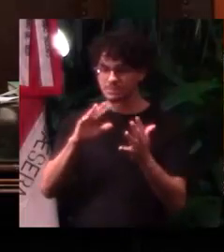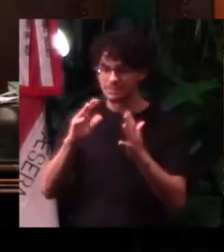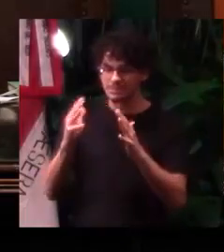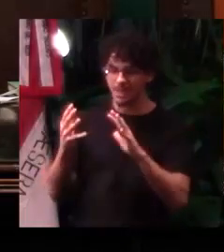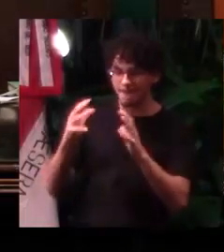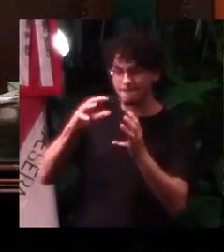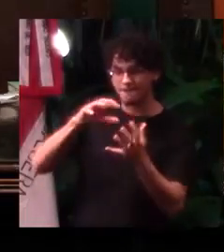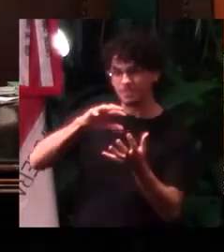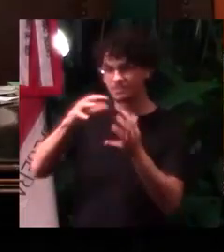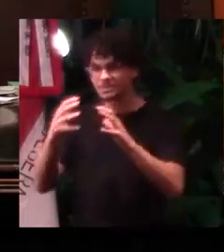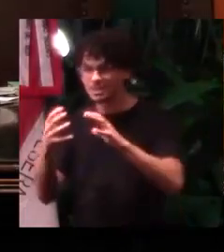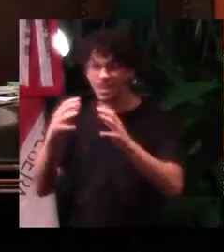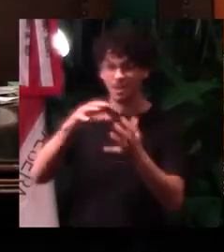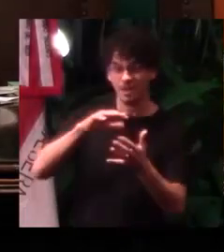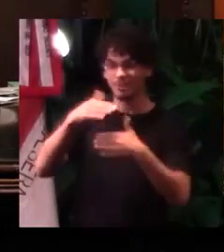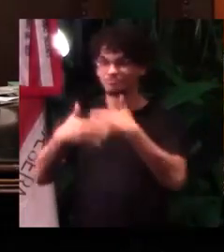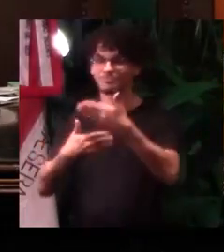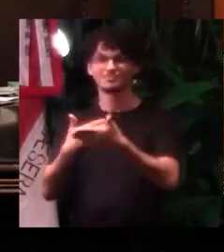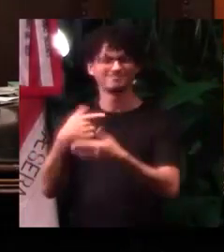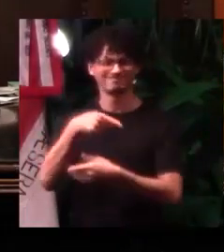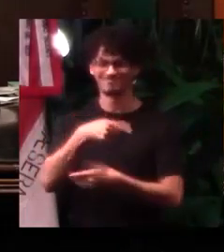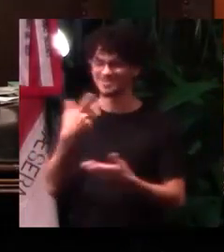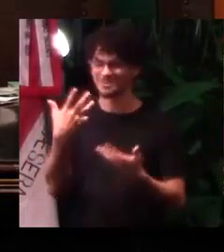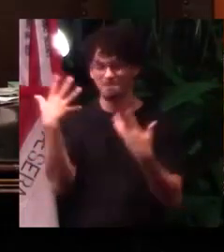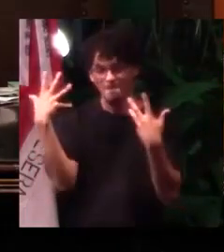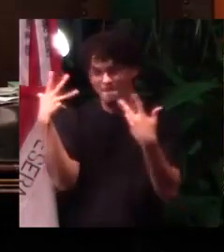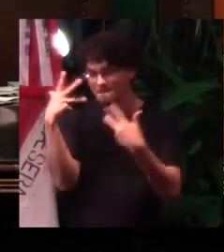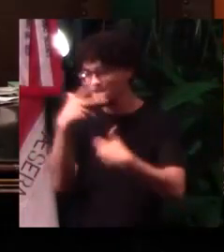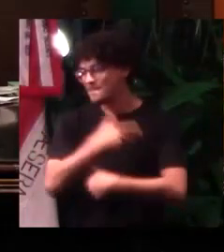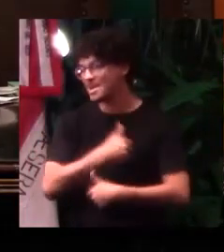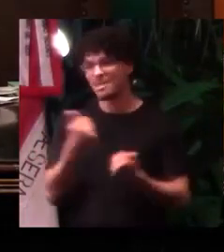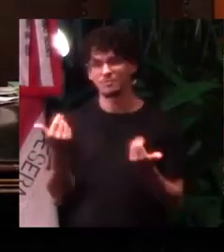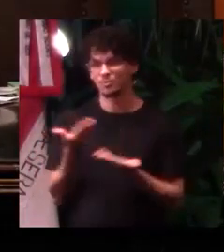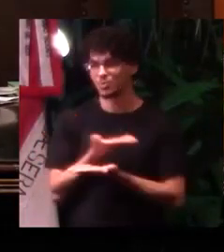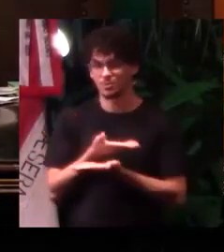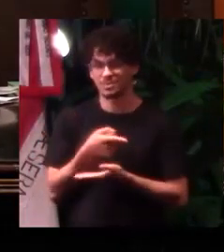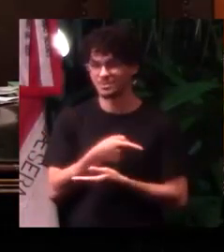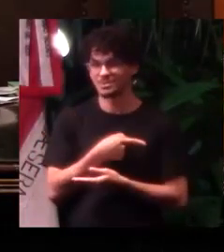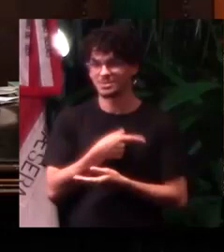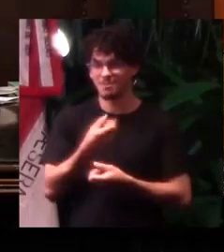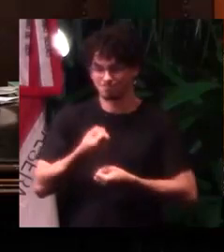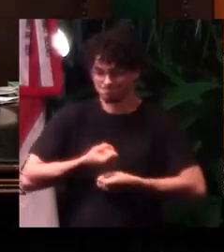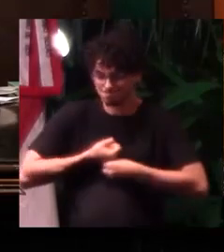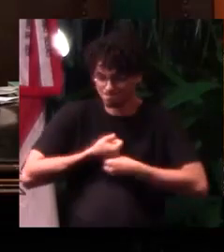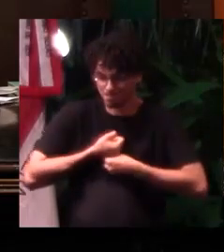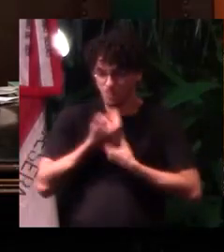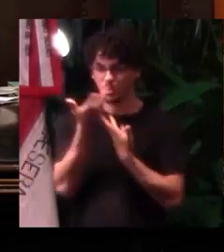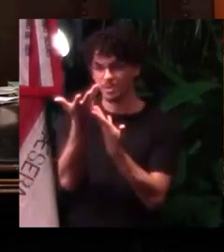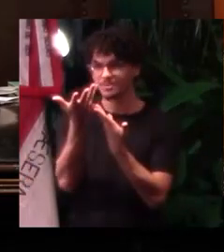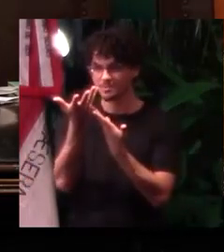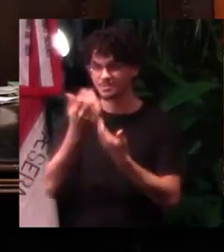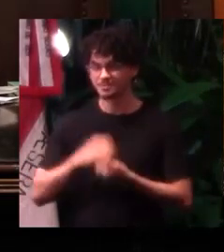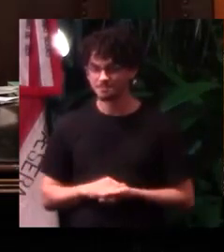ler, é uma maravilha isso aqui, é uma explosão de poesia esse conto. Né?